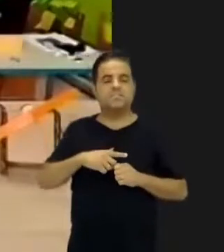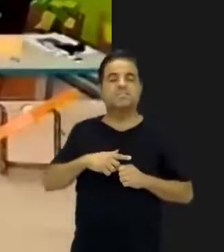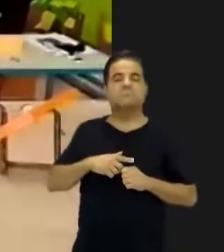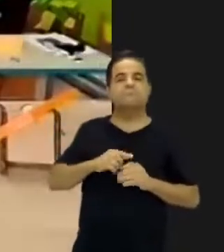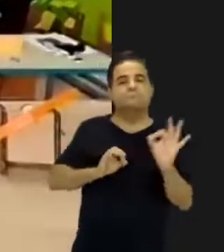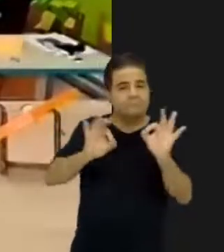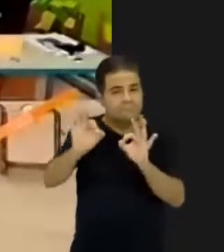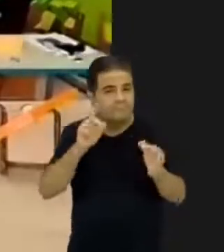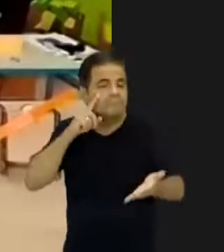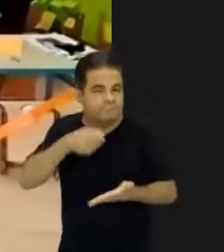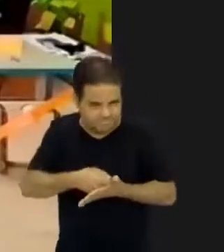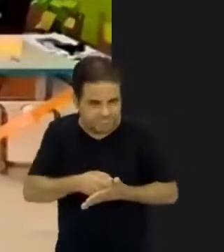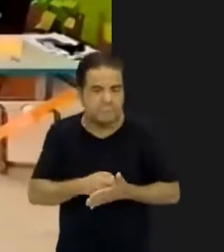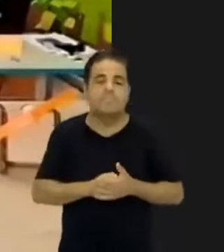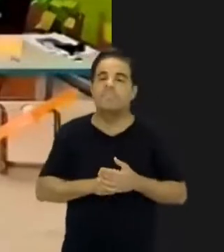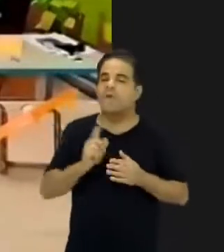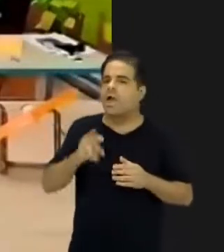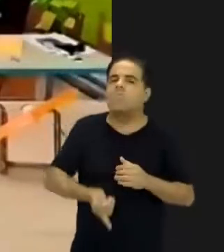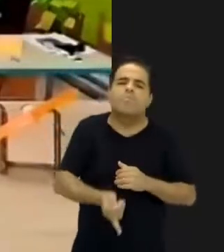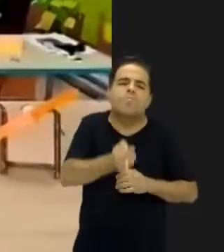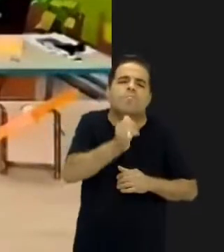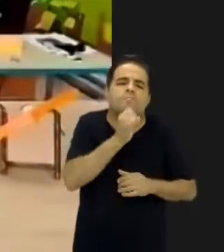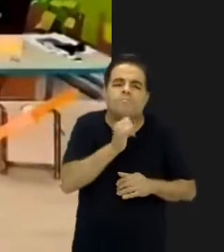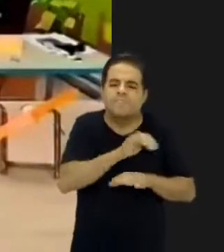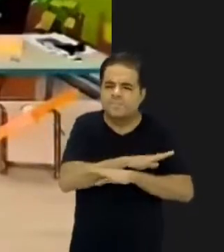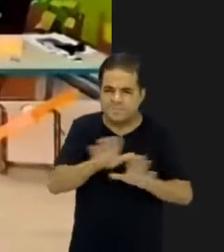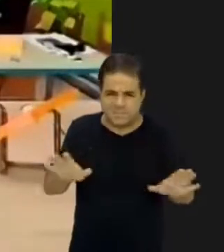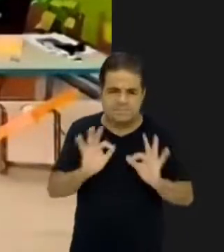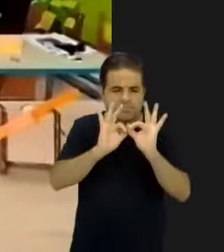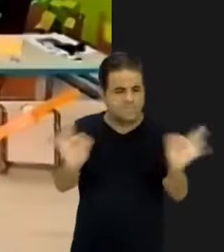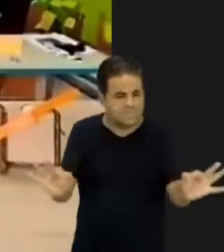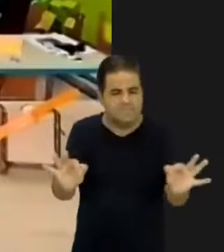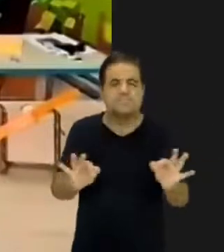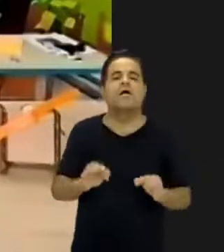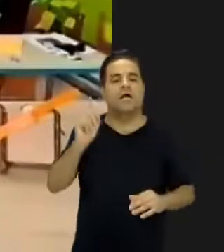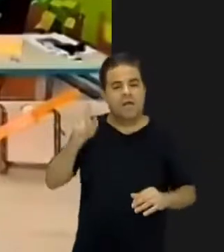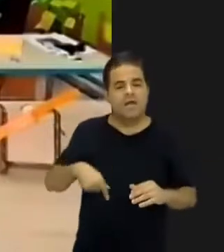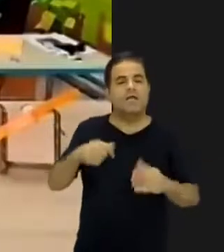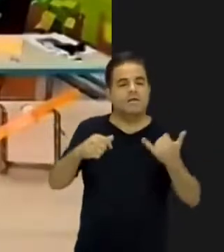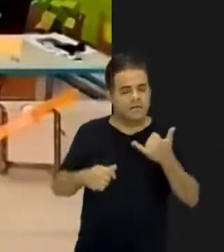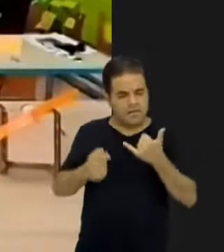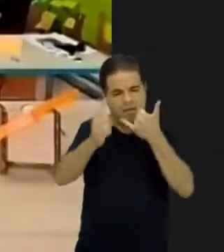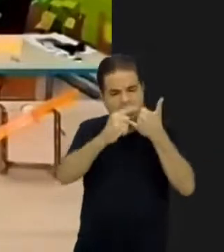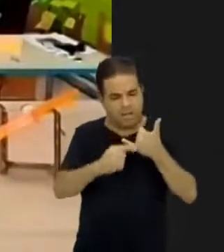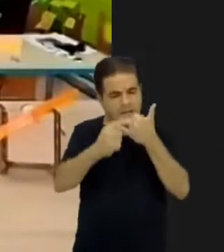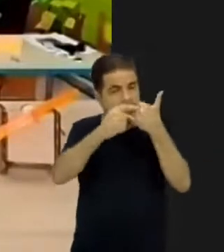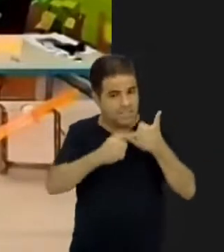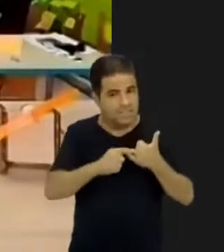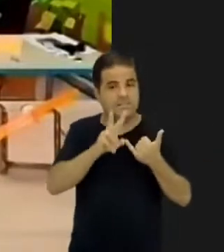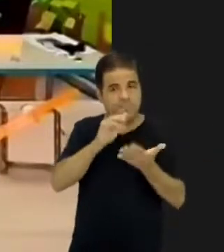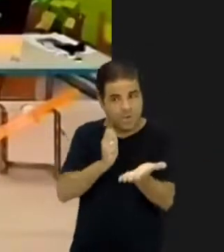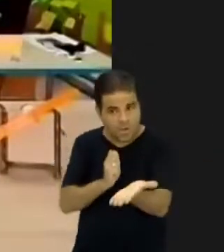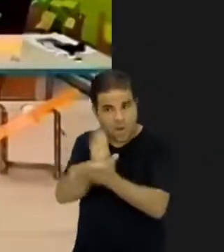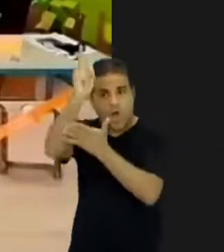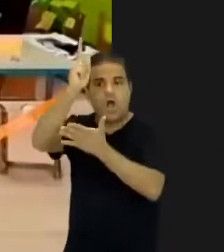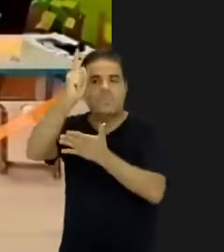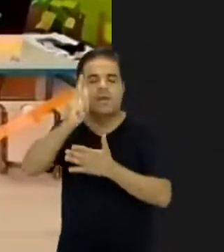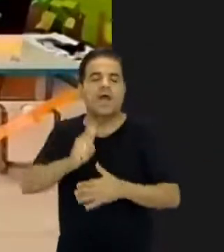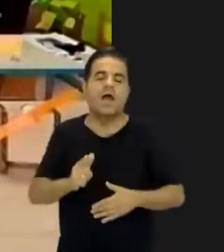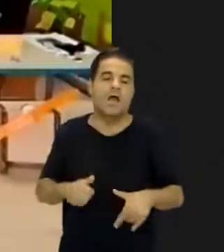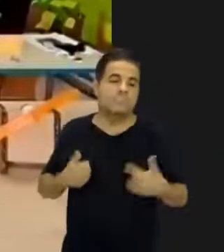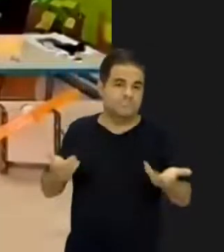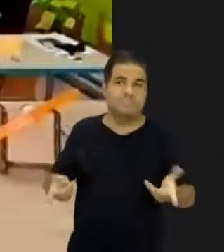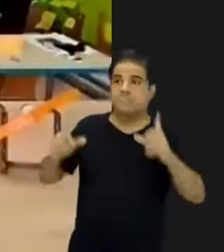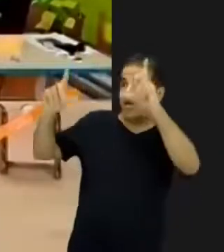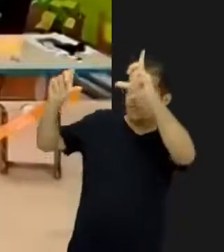resolução. Tá? É um exemplo simples. Está aqui, um celular. Né? Quando você vai comprar um celular, você vai tirar